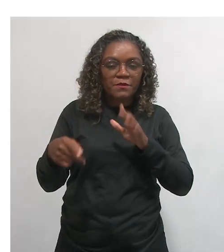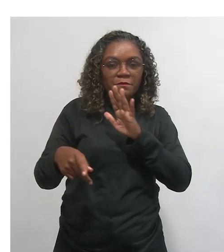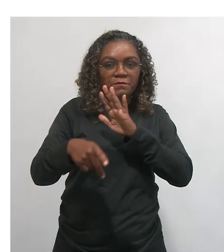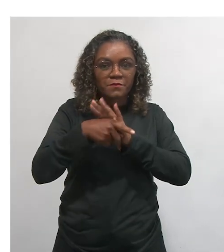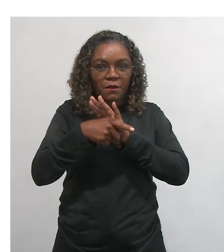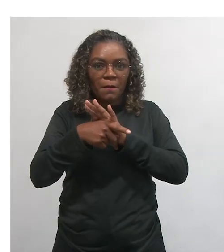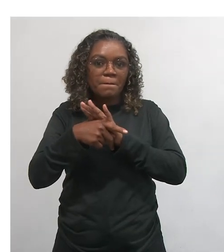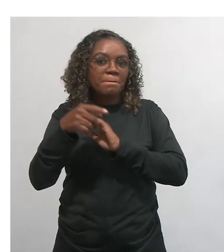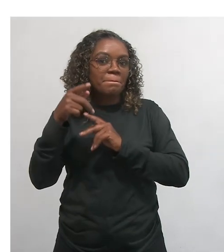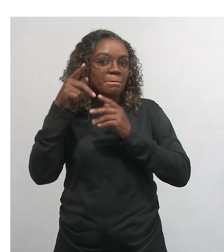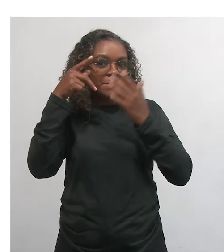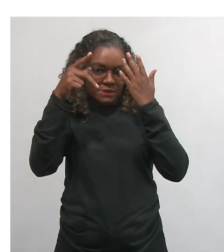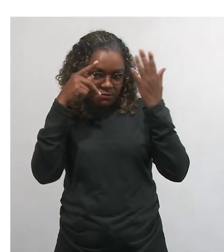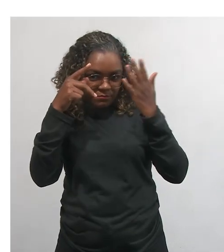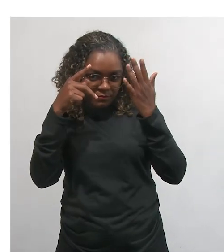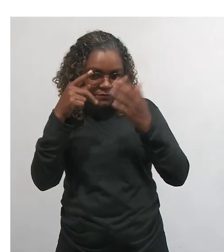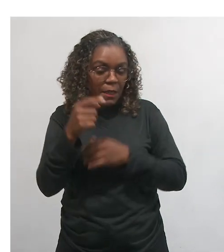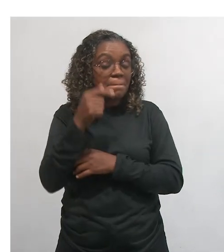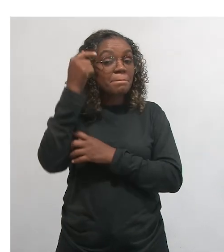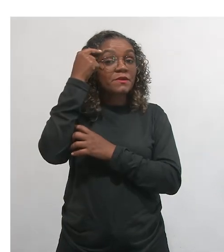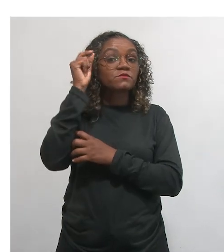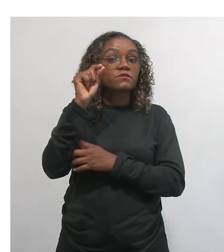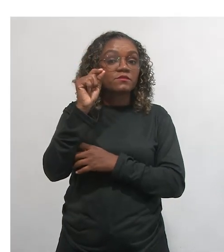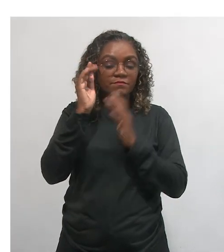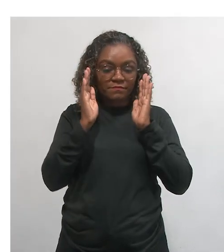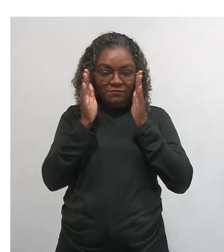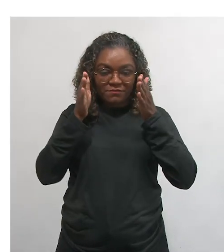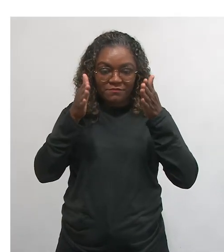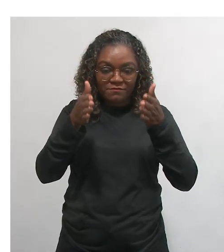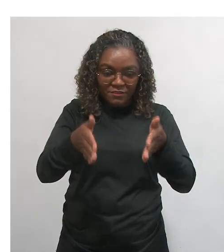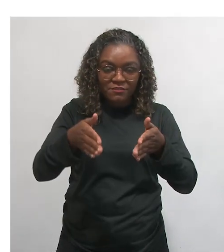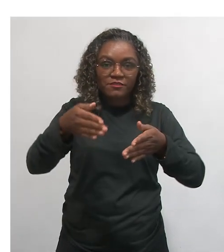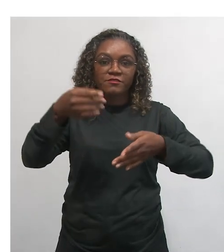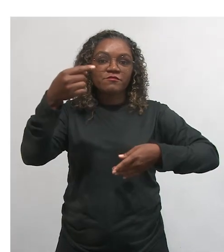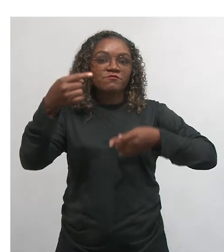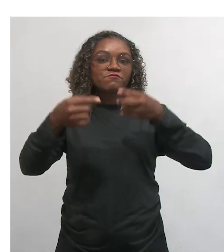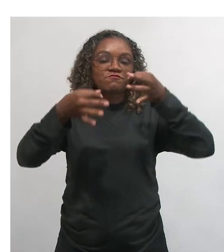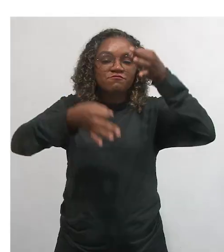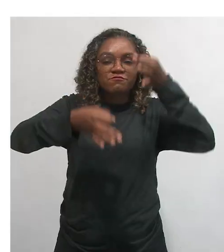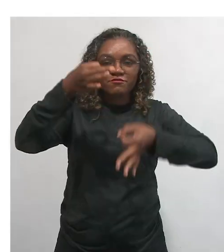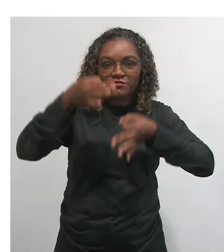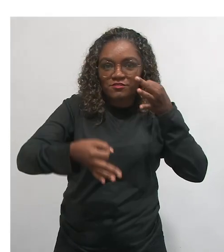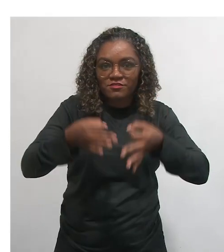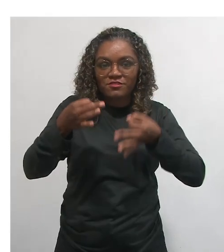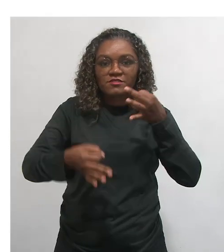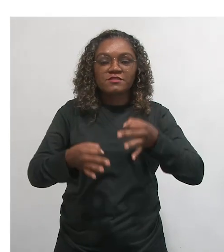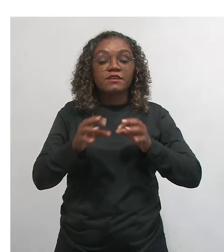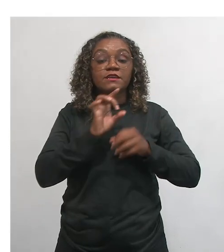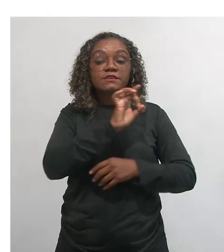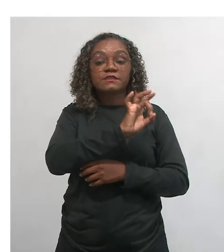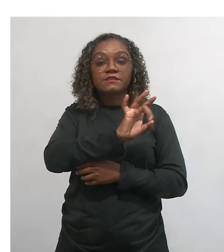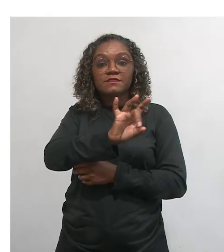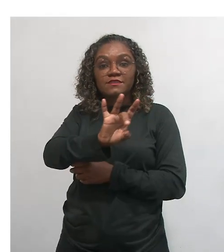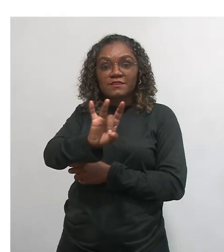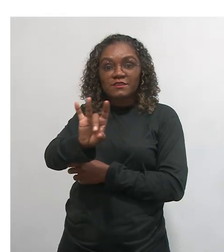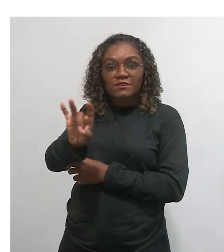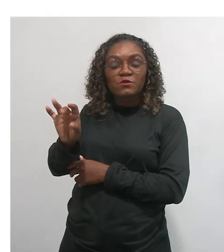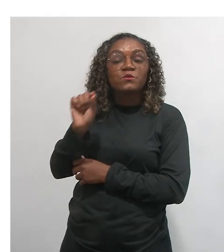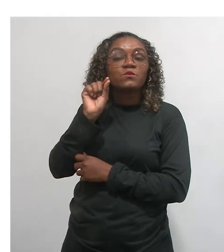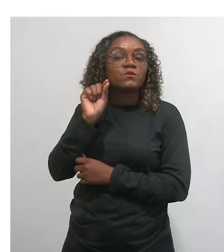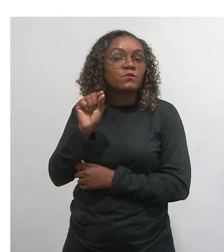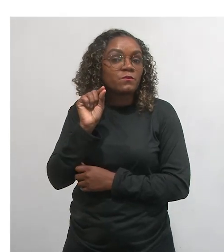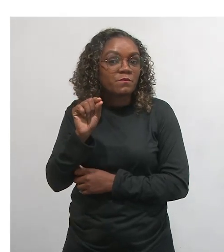respectiva natureza psicológica. Então ele pensa uma justiça equalizada entre todas as